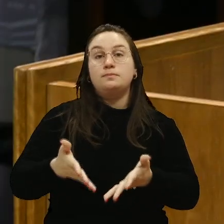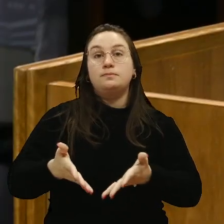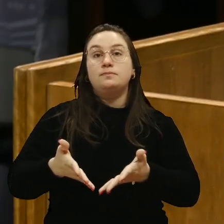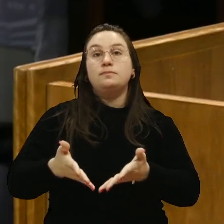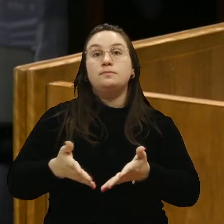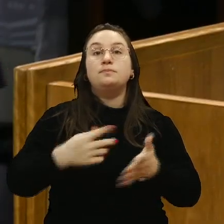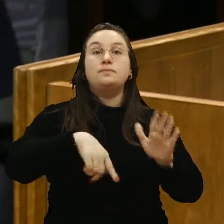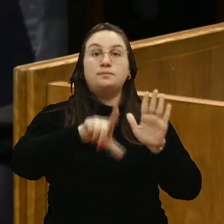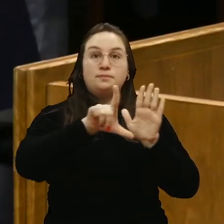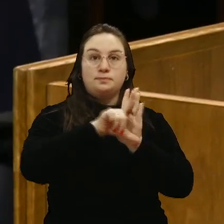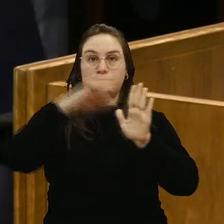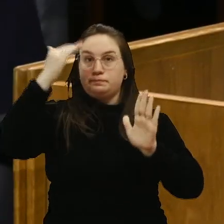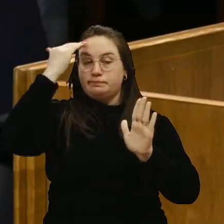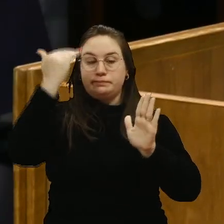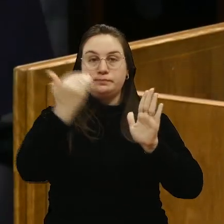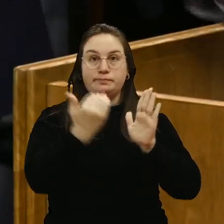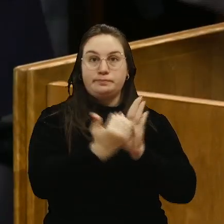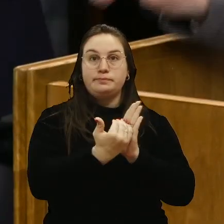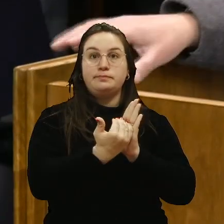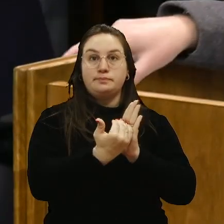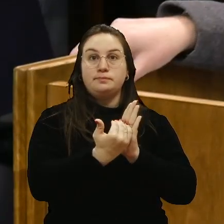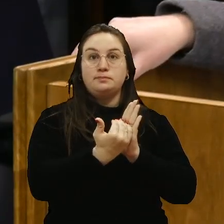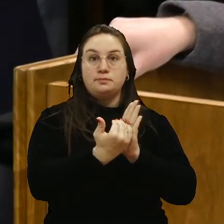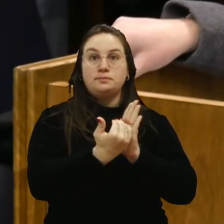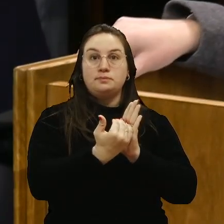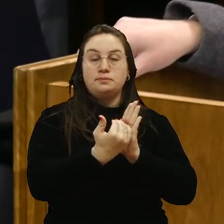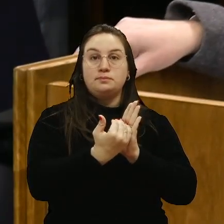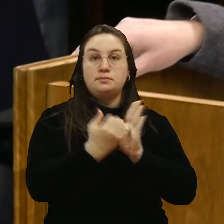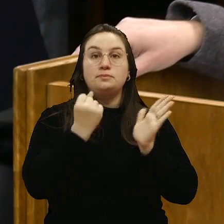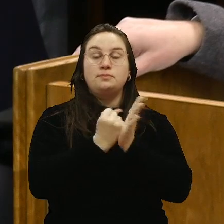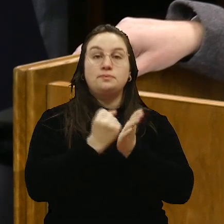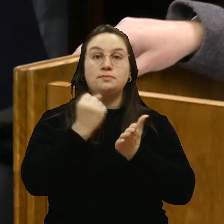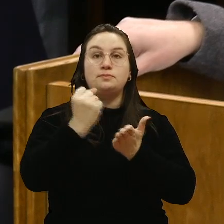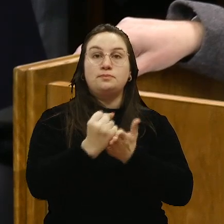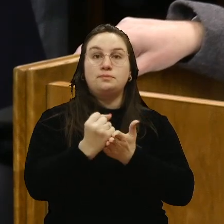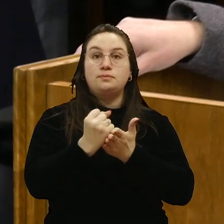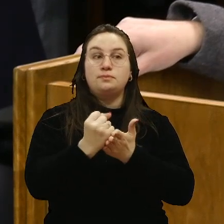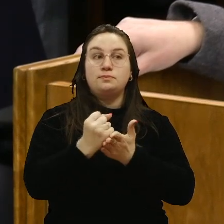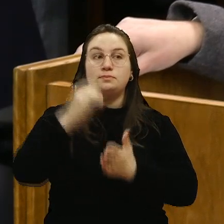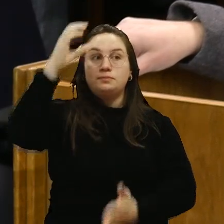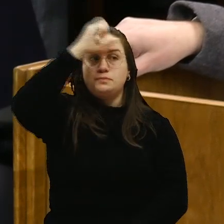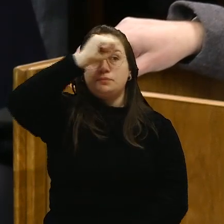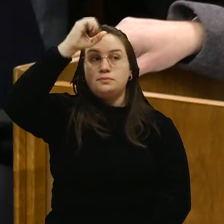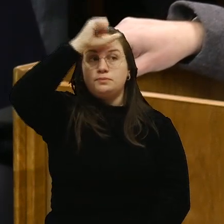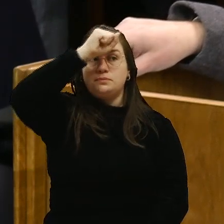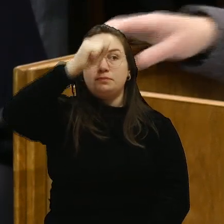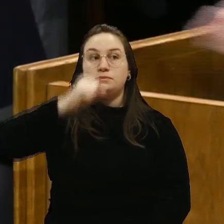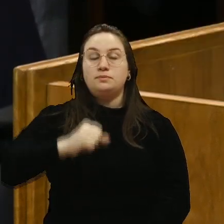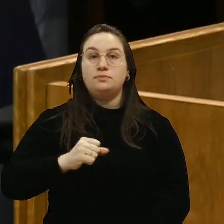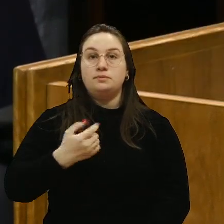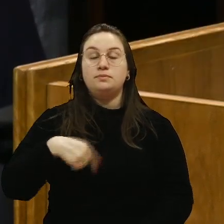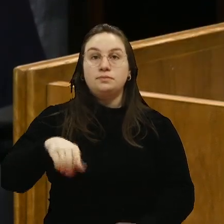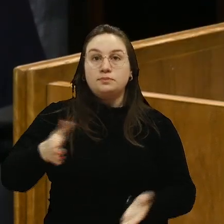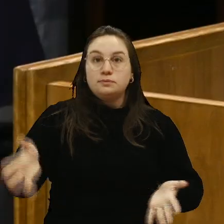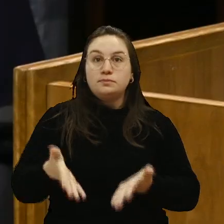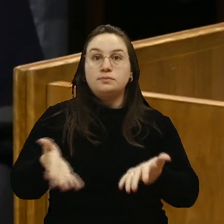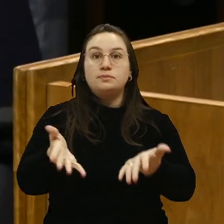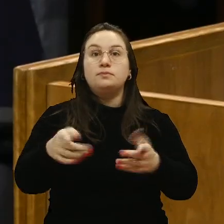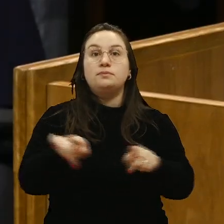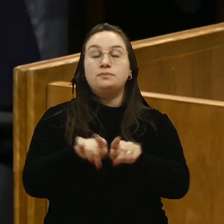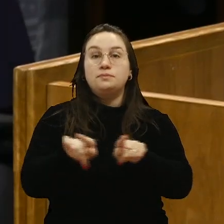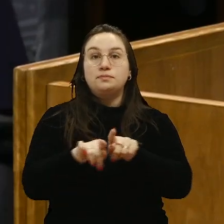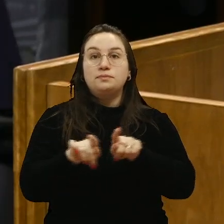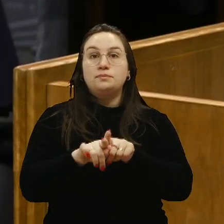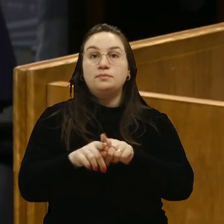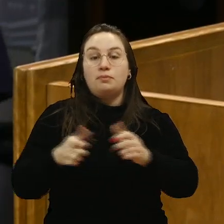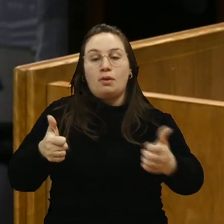da legislação relativa e a contratação de aprendizes. Estimular também